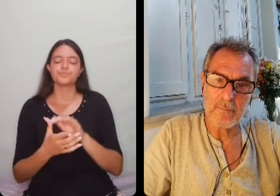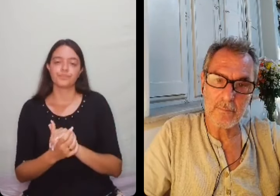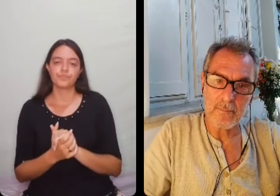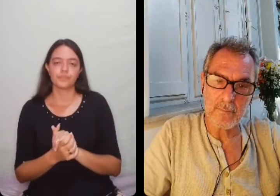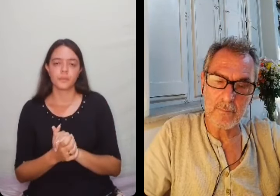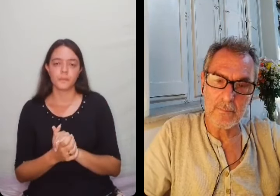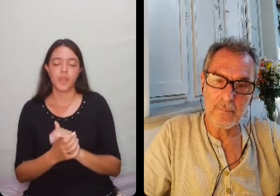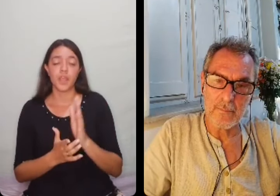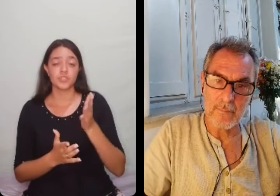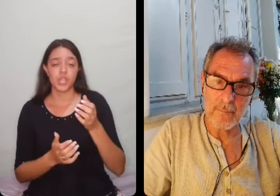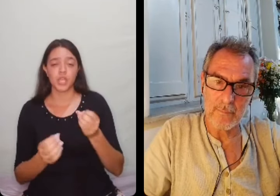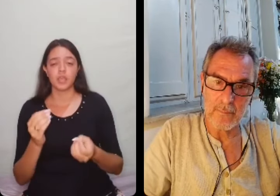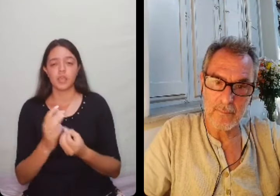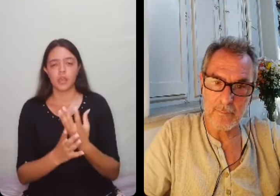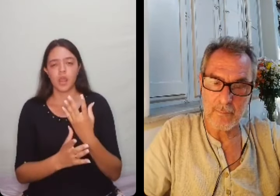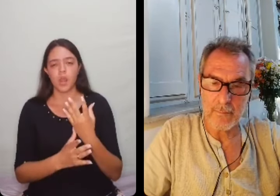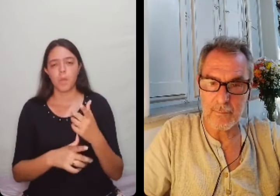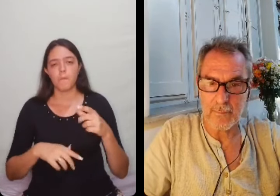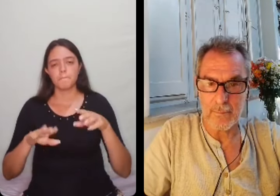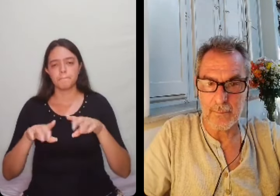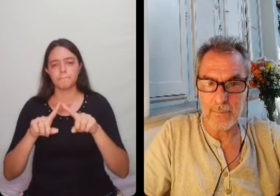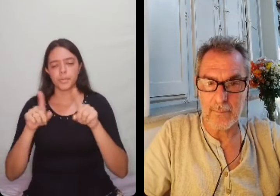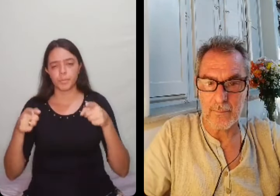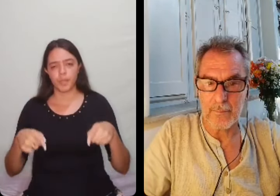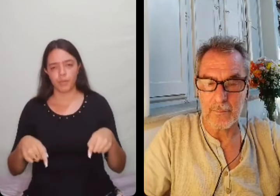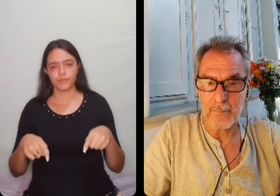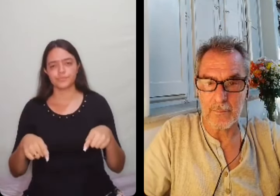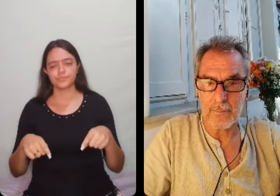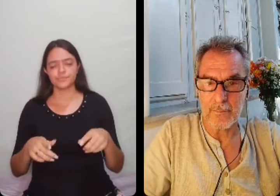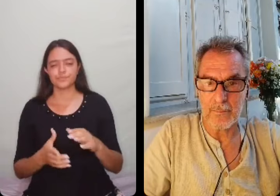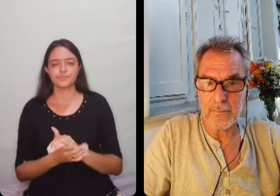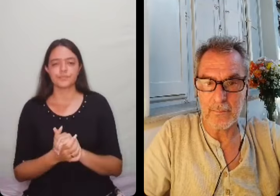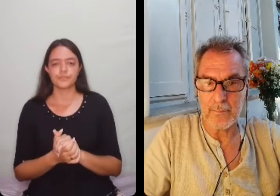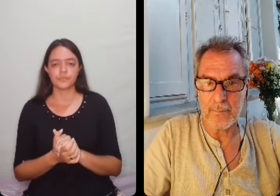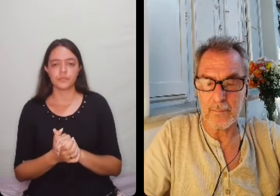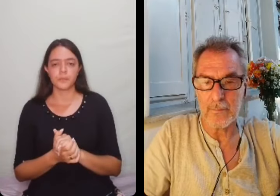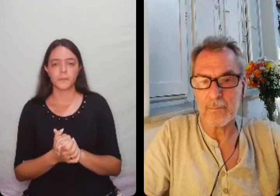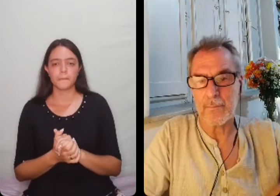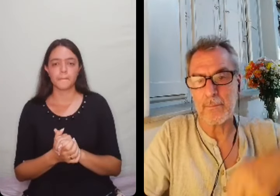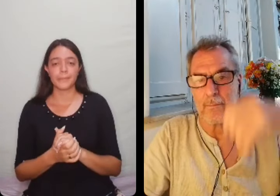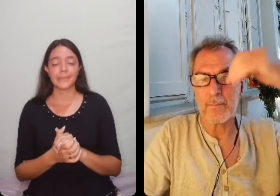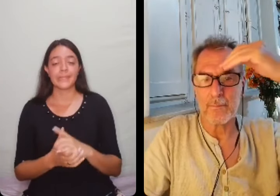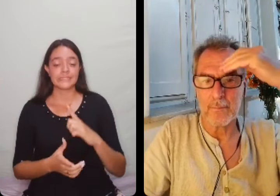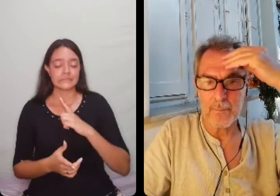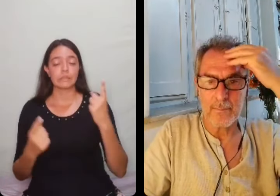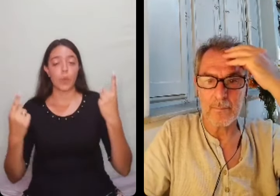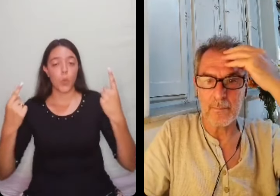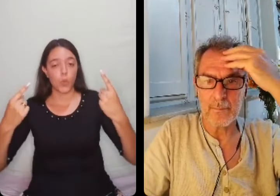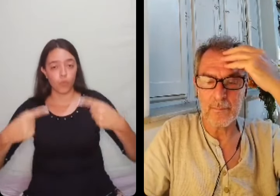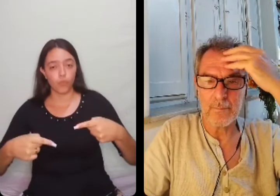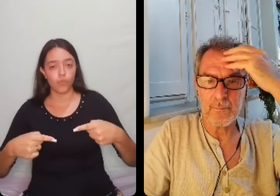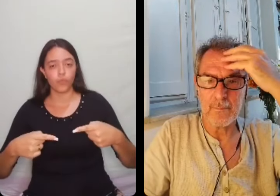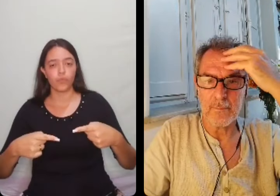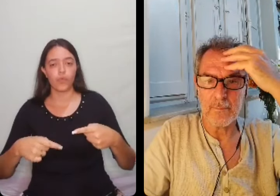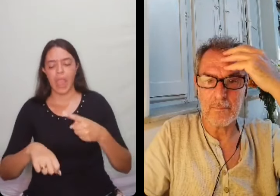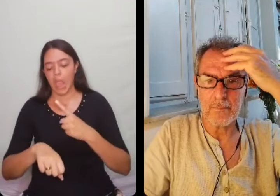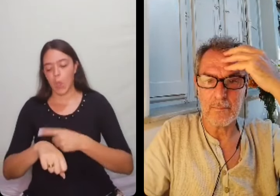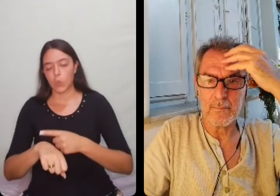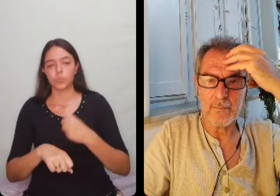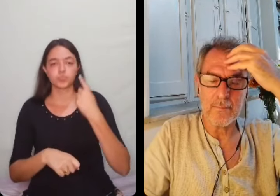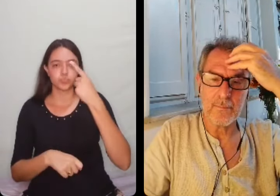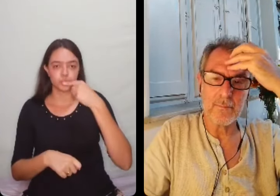uma escolha. E também teve o desafio, porque é o tempo inteiro com projeção, né? Um solo de dança, em diálogo com as